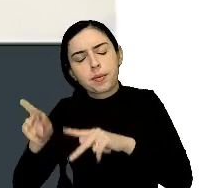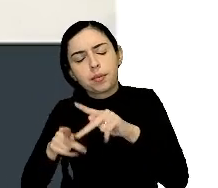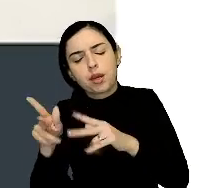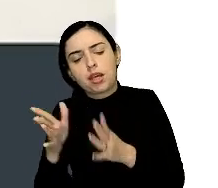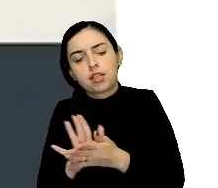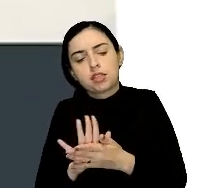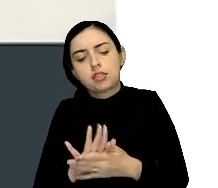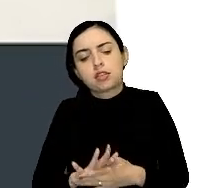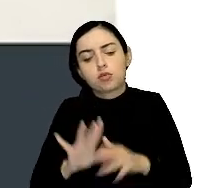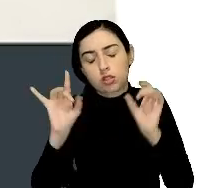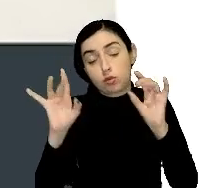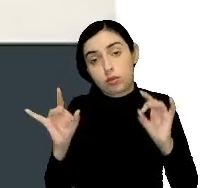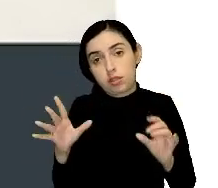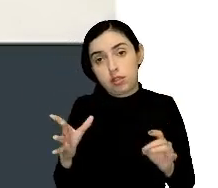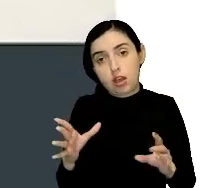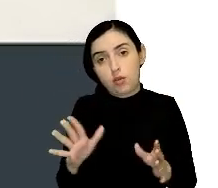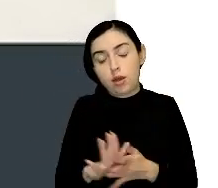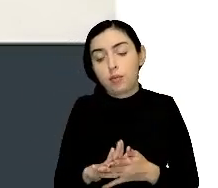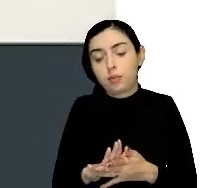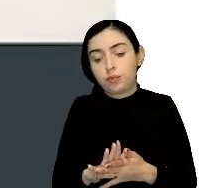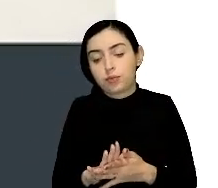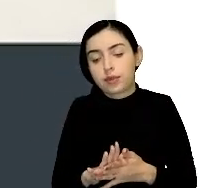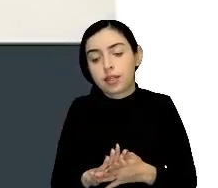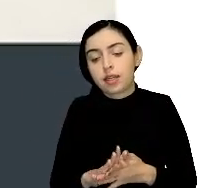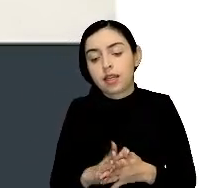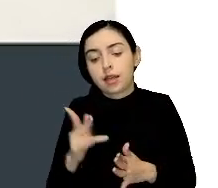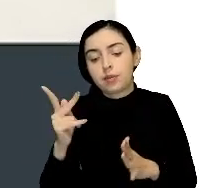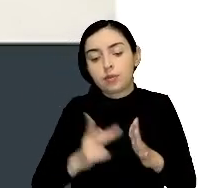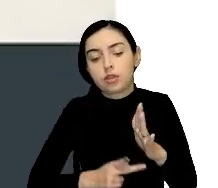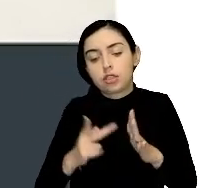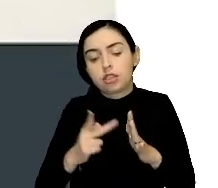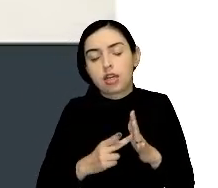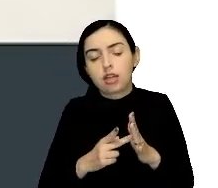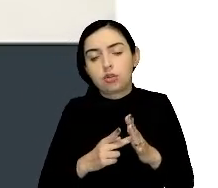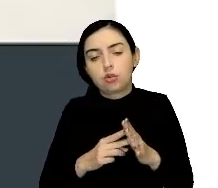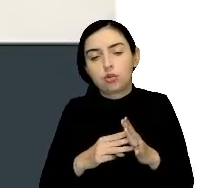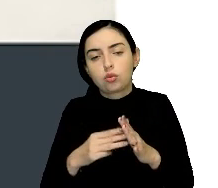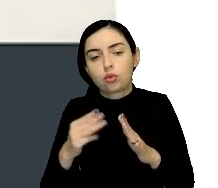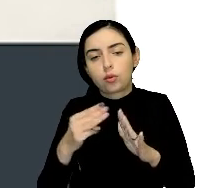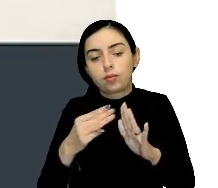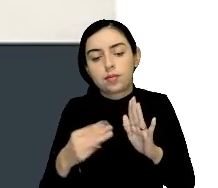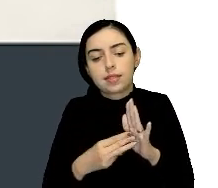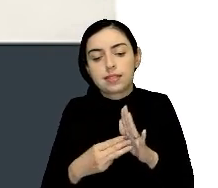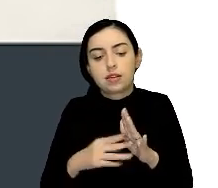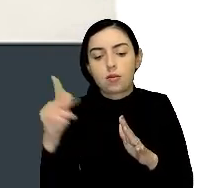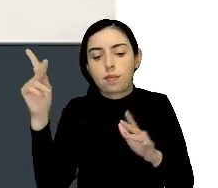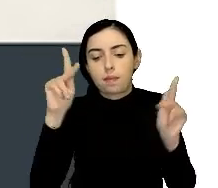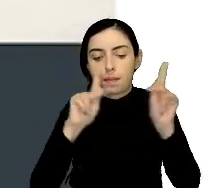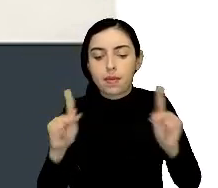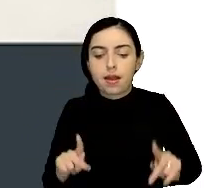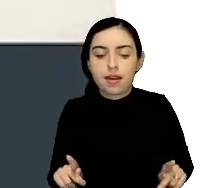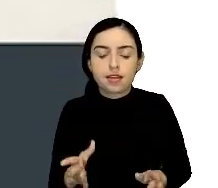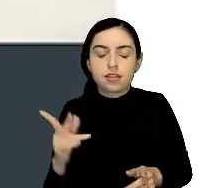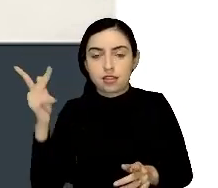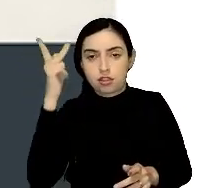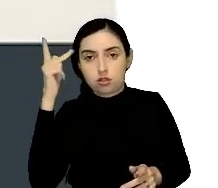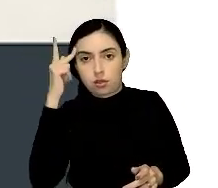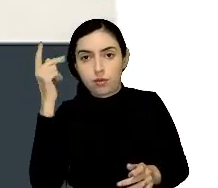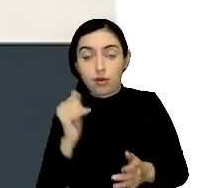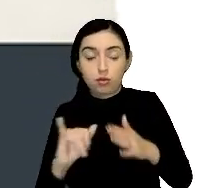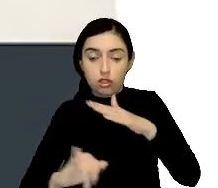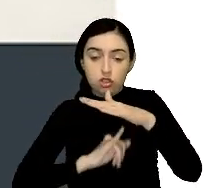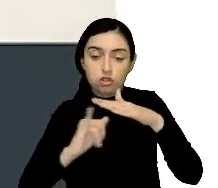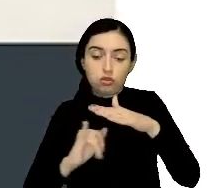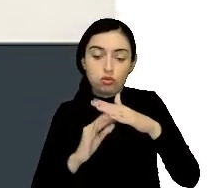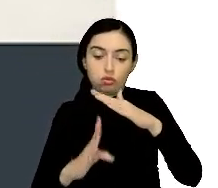da Missão Paz em São Paulo, do Instituto de Migrações e Direitos Humanos, tanto aqui em